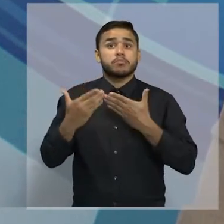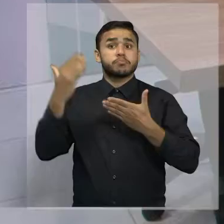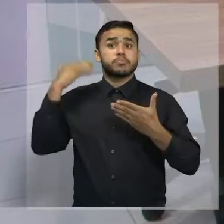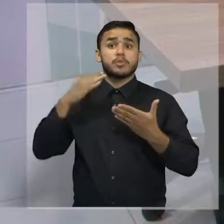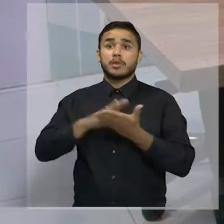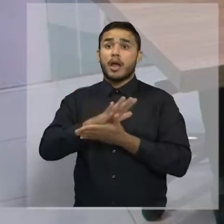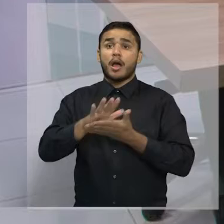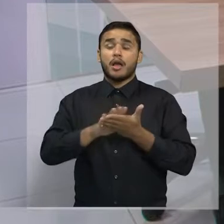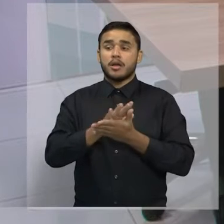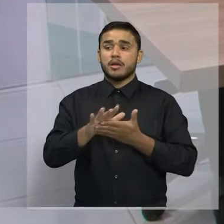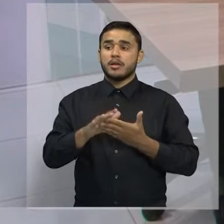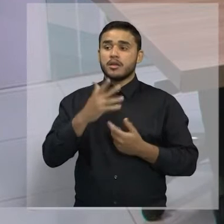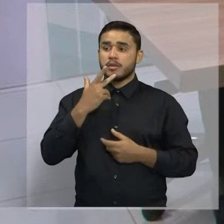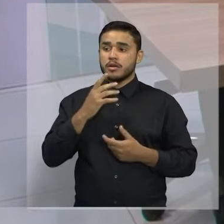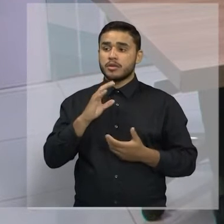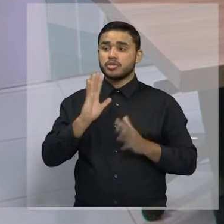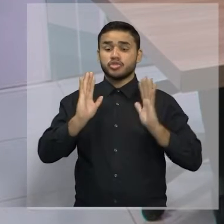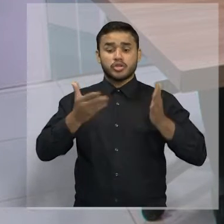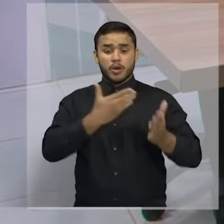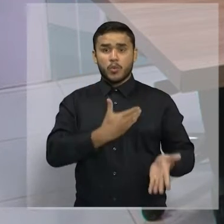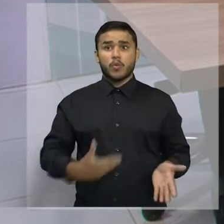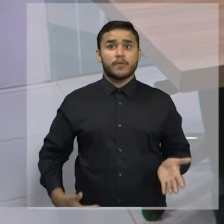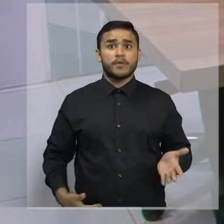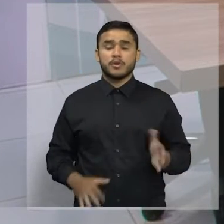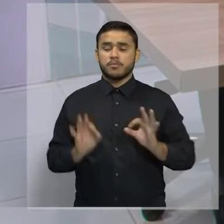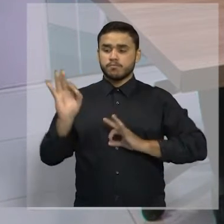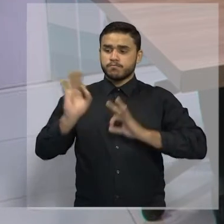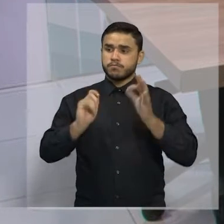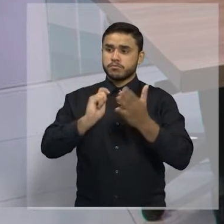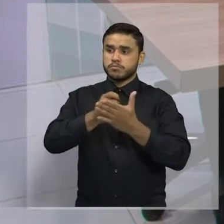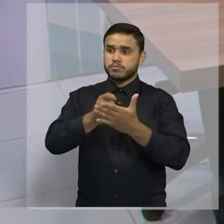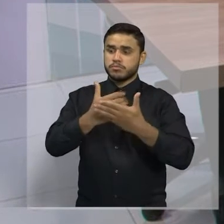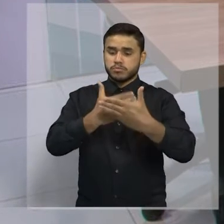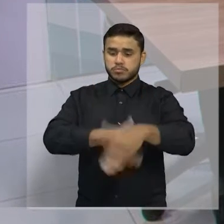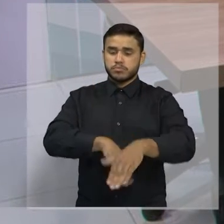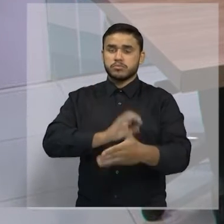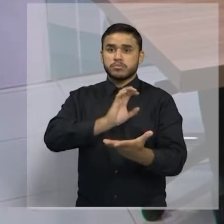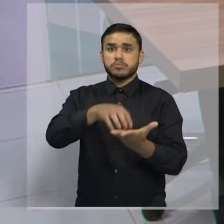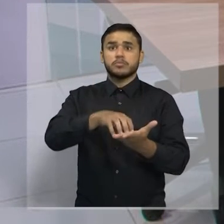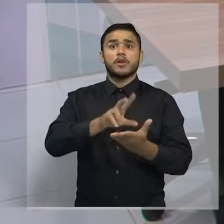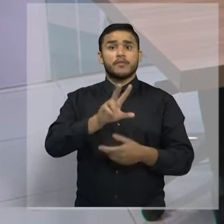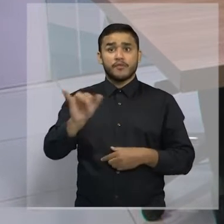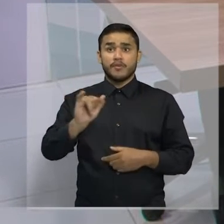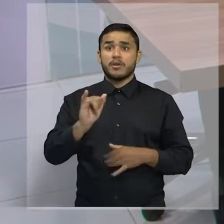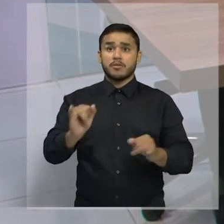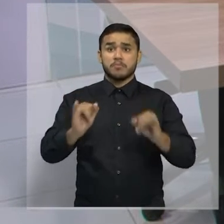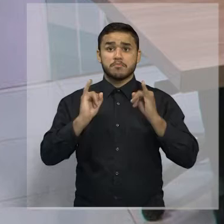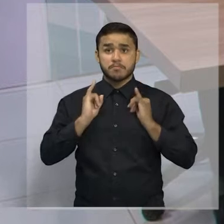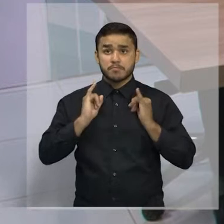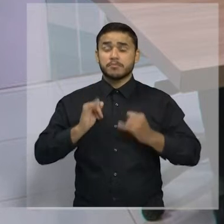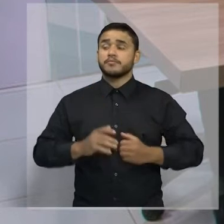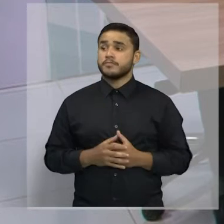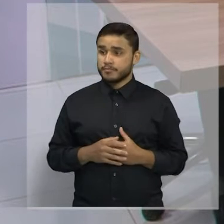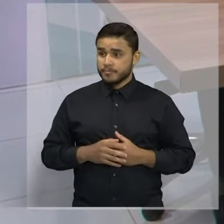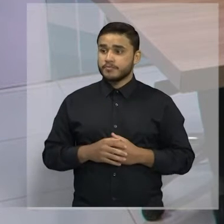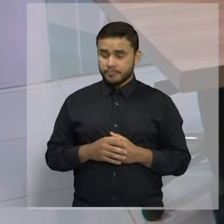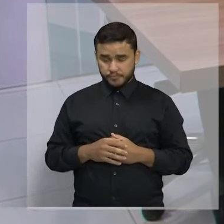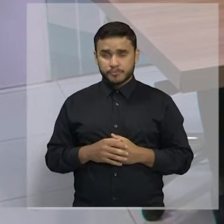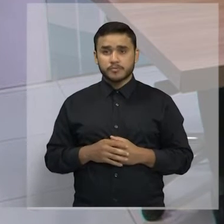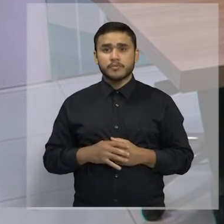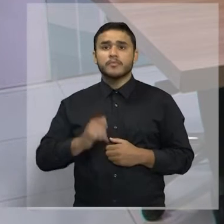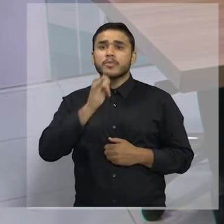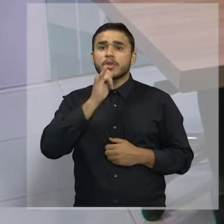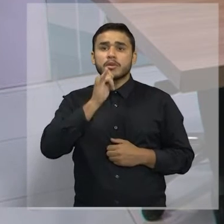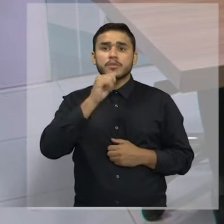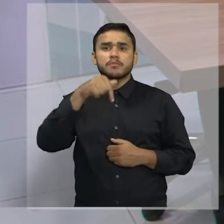antes e está no sistema e agora vai se aposentar. Para vocês terem uma ideia de